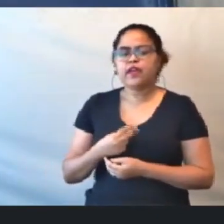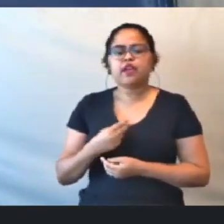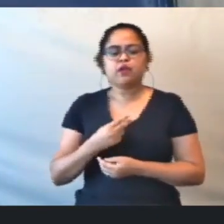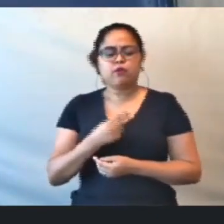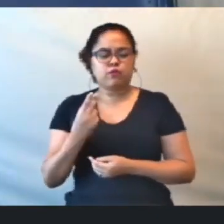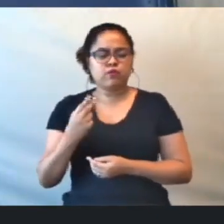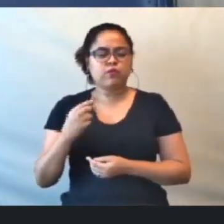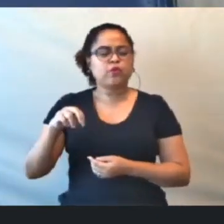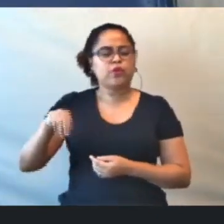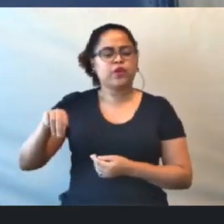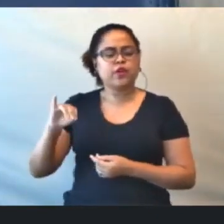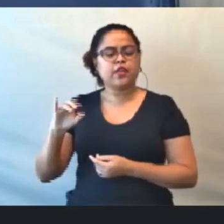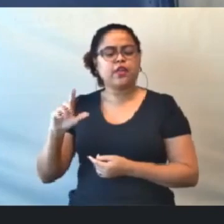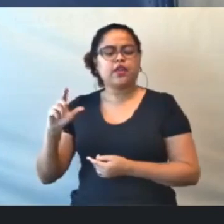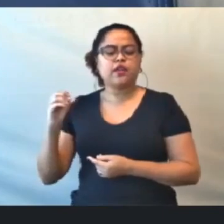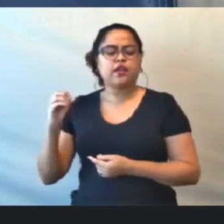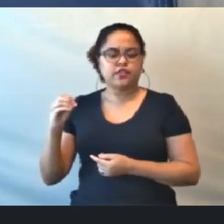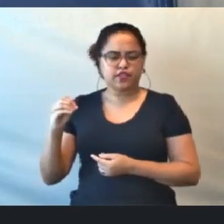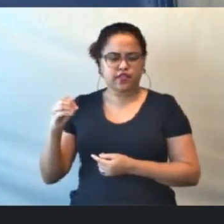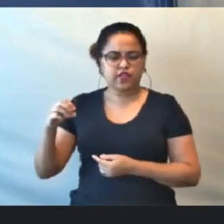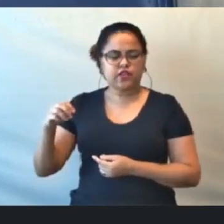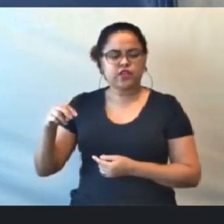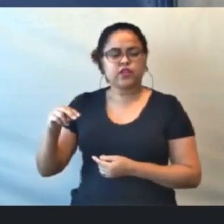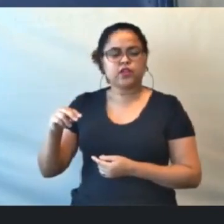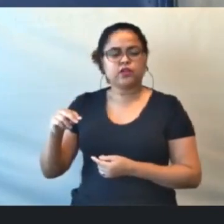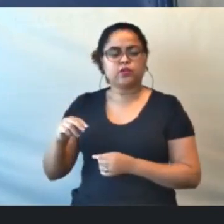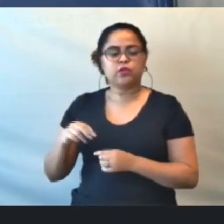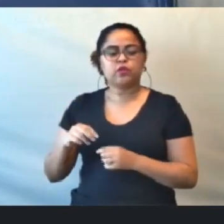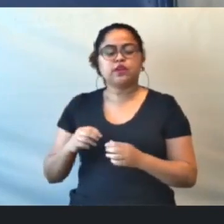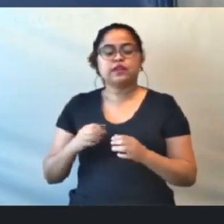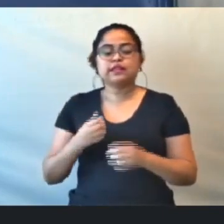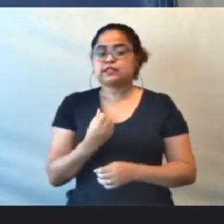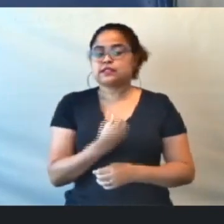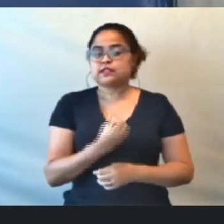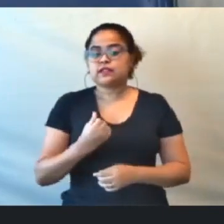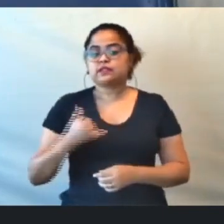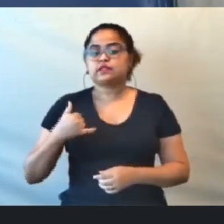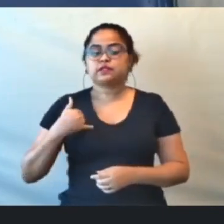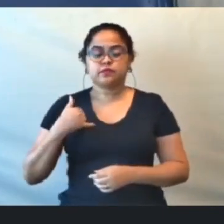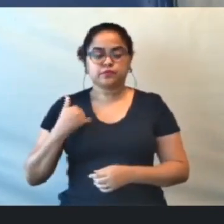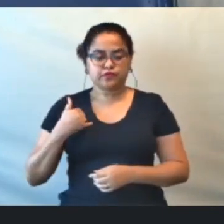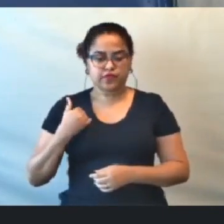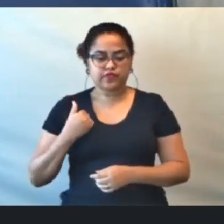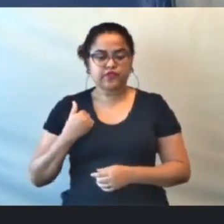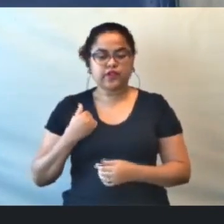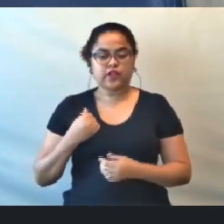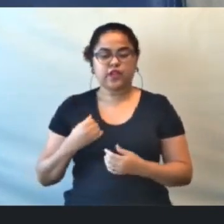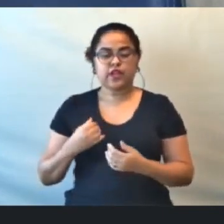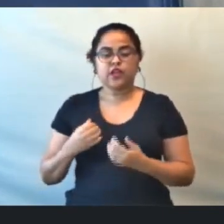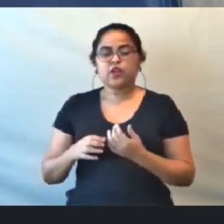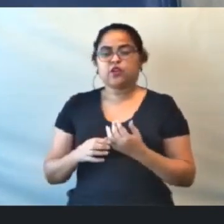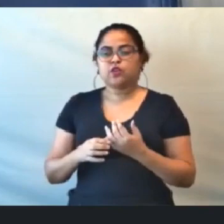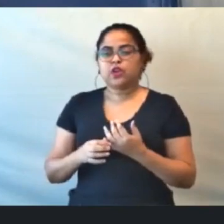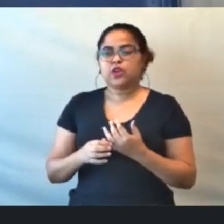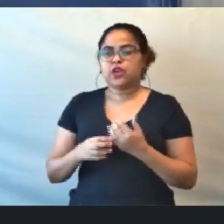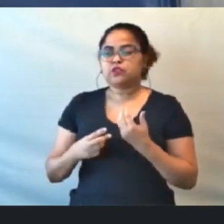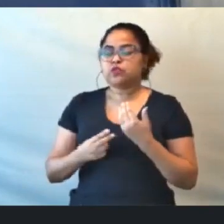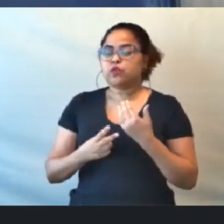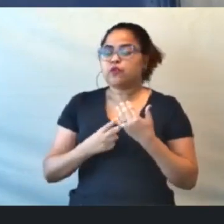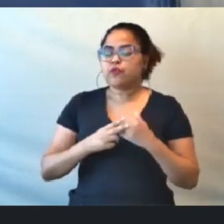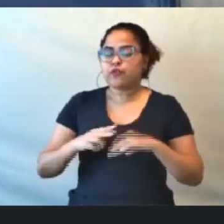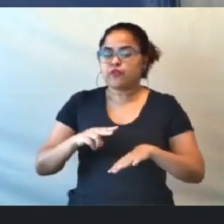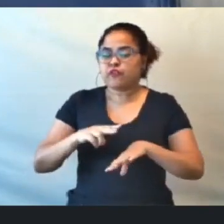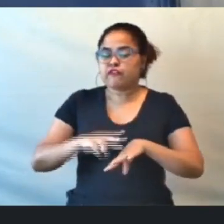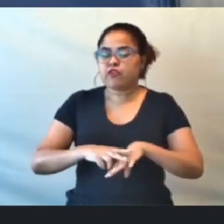66 anos de idade, estado civil, viúvo, residente na cidade de Belo Horizonte, profissão